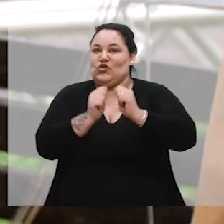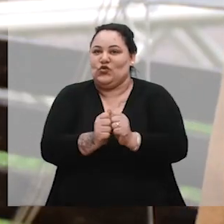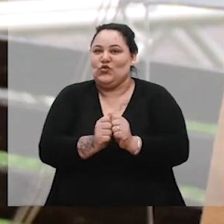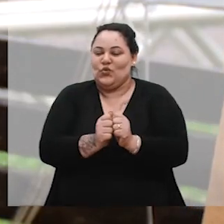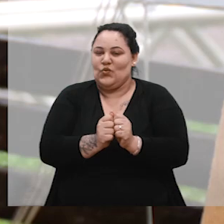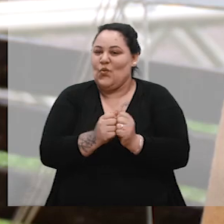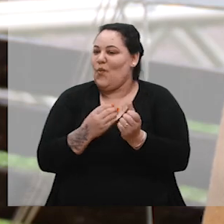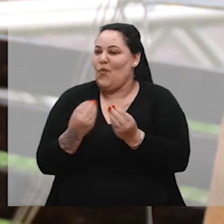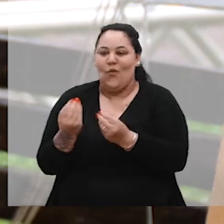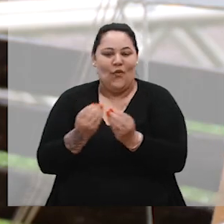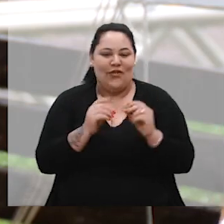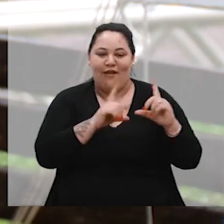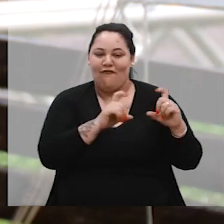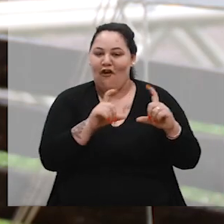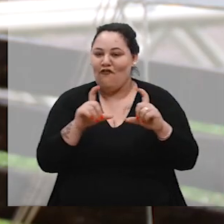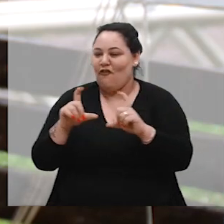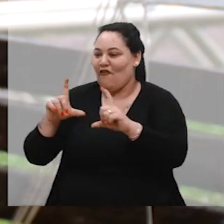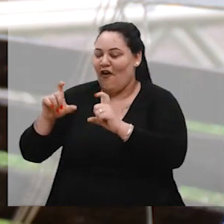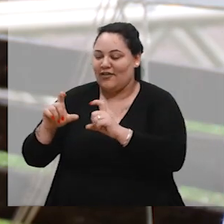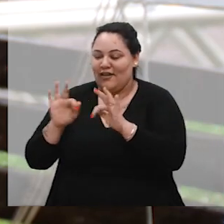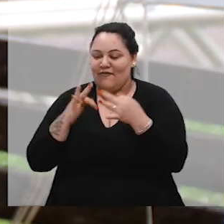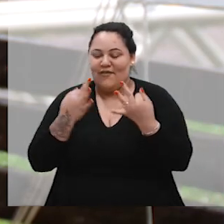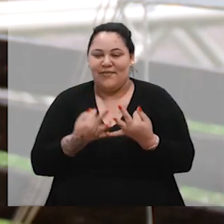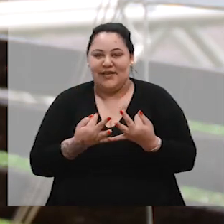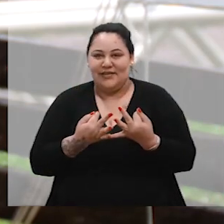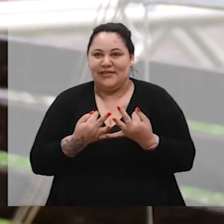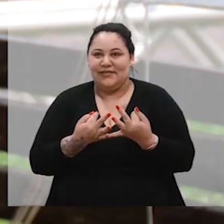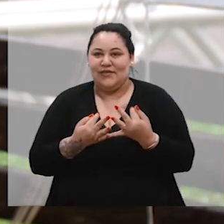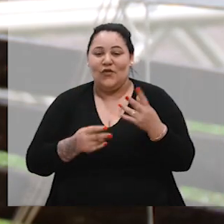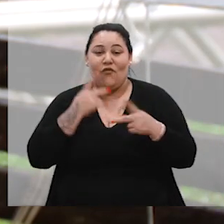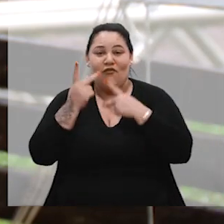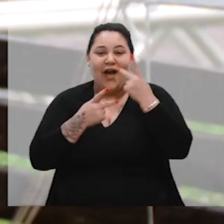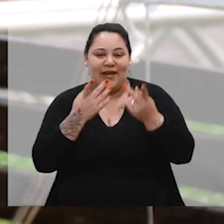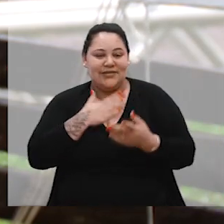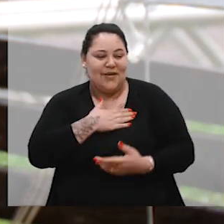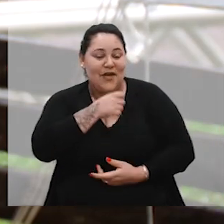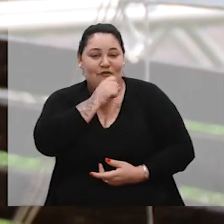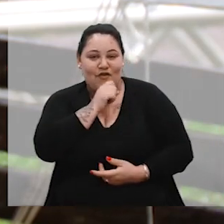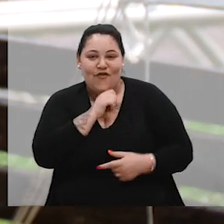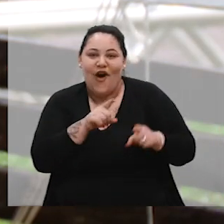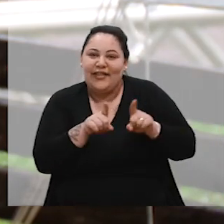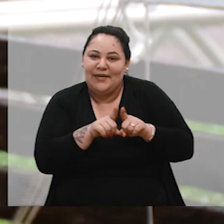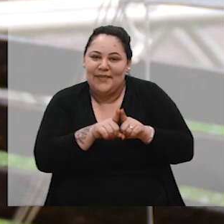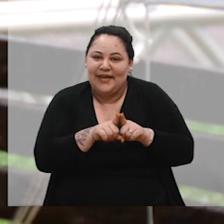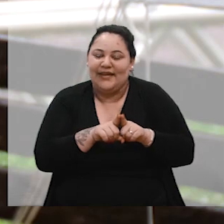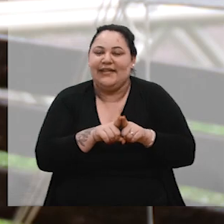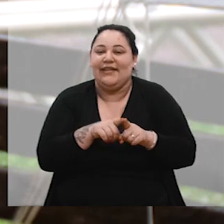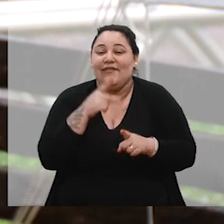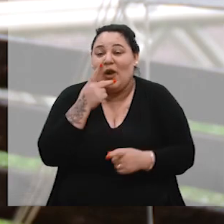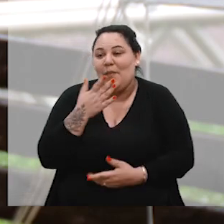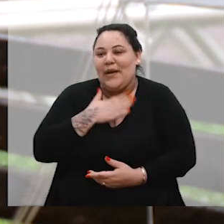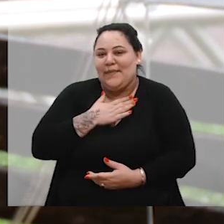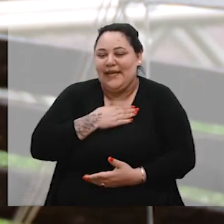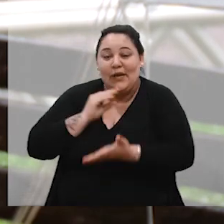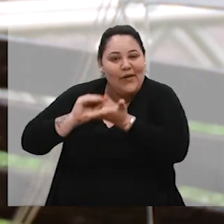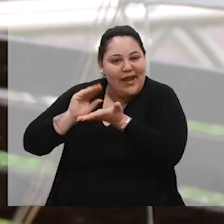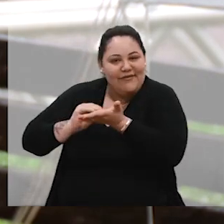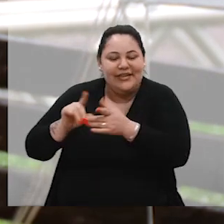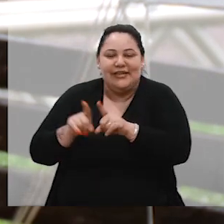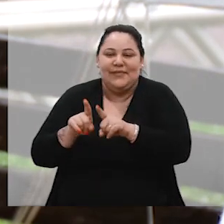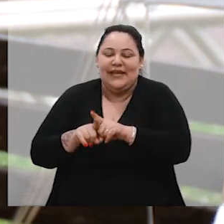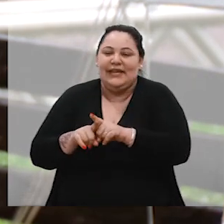de fotografias da família na mão, com depoimentos que a minha avó havia dado para mim, que eu havia